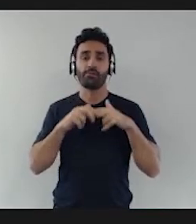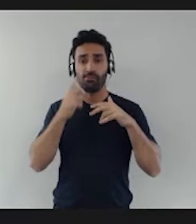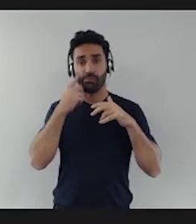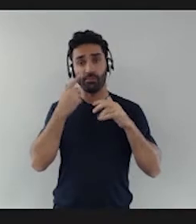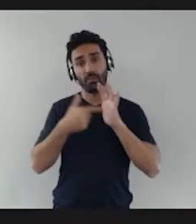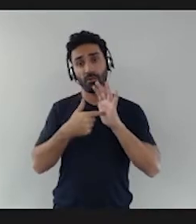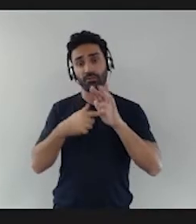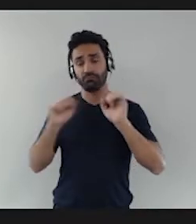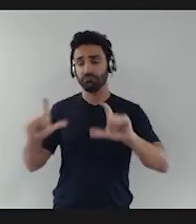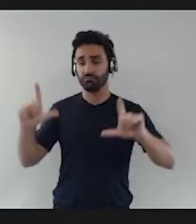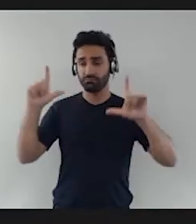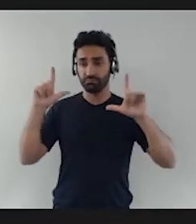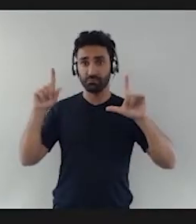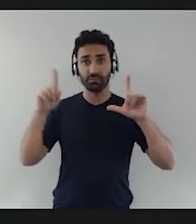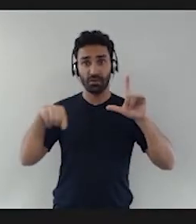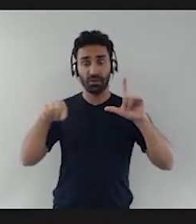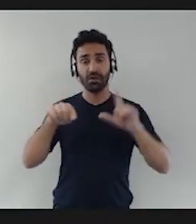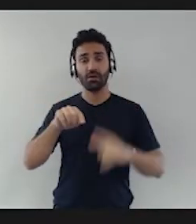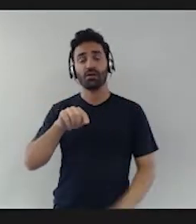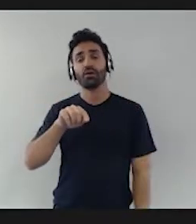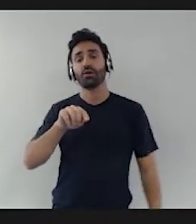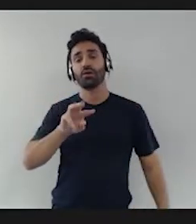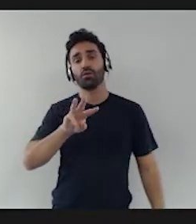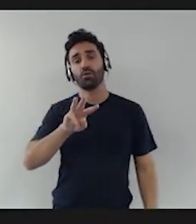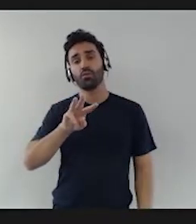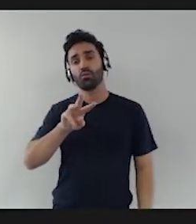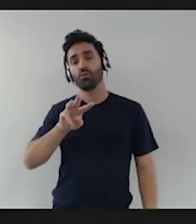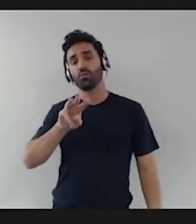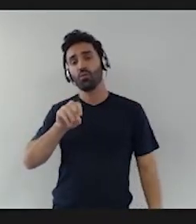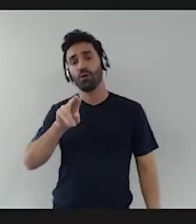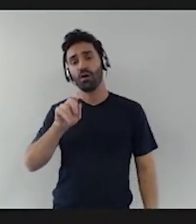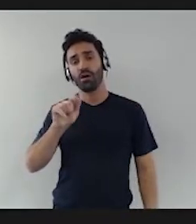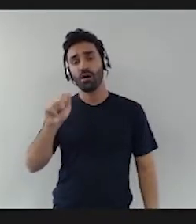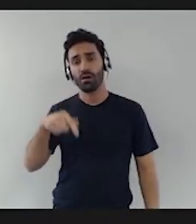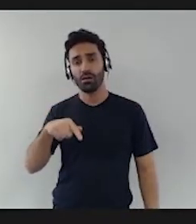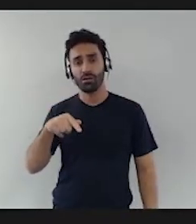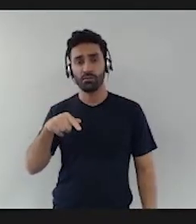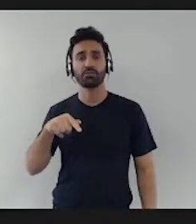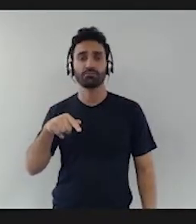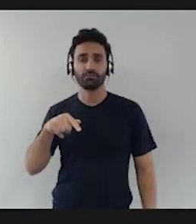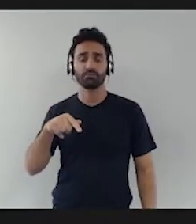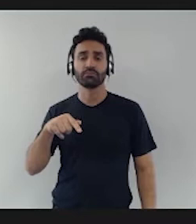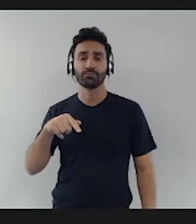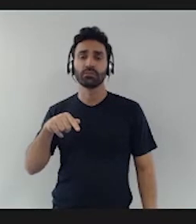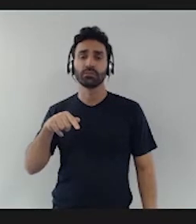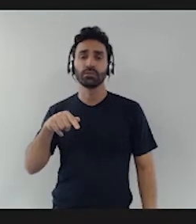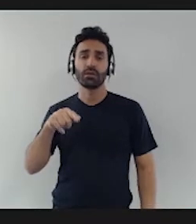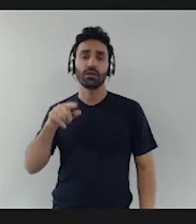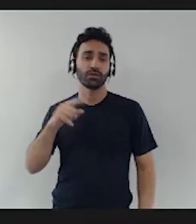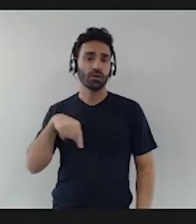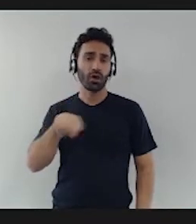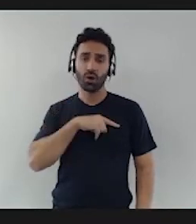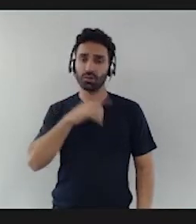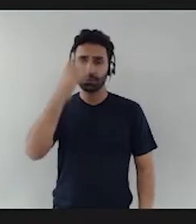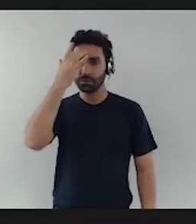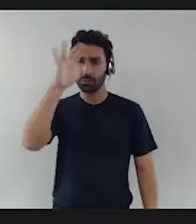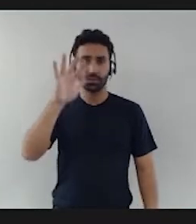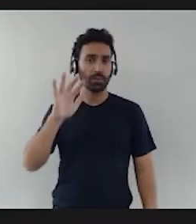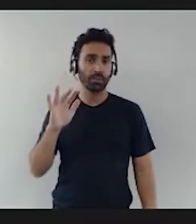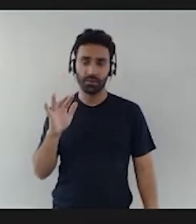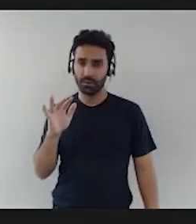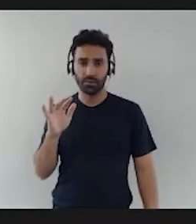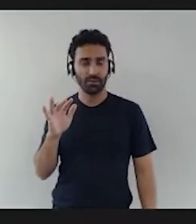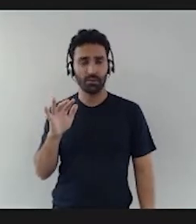Wuhan. Wuhan é um hub na China. Nós não sabíamos disso, ninguém tinha se preocupado de falar em